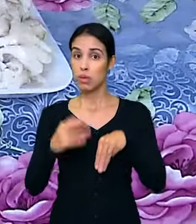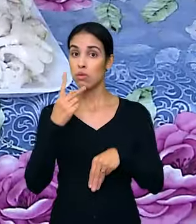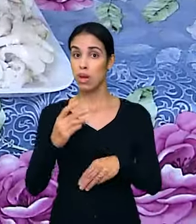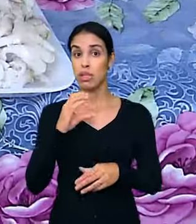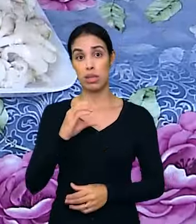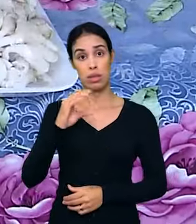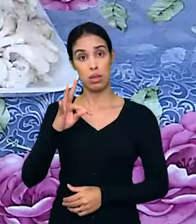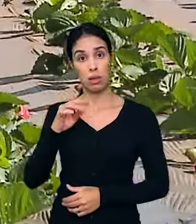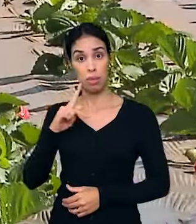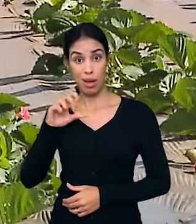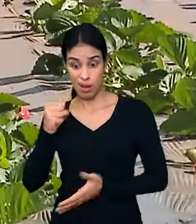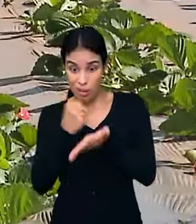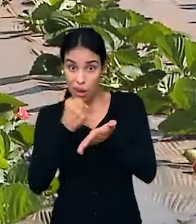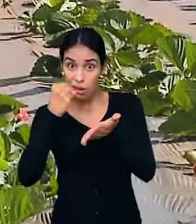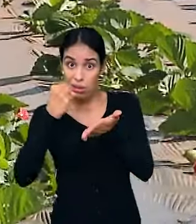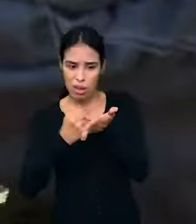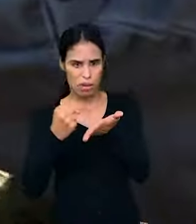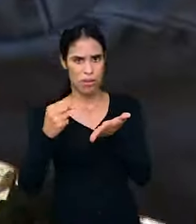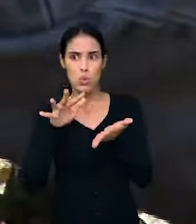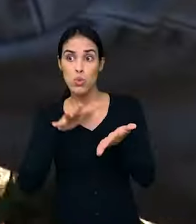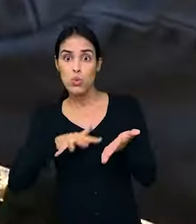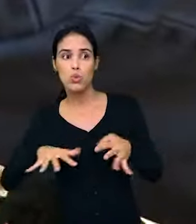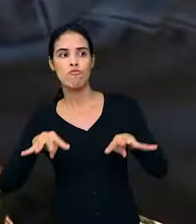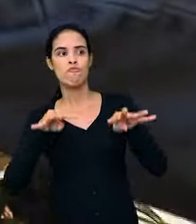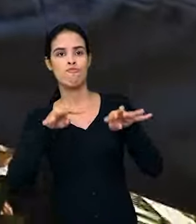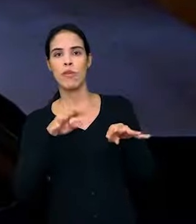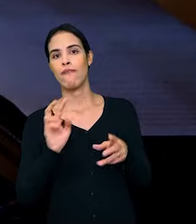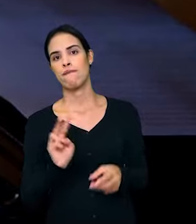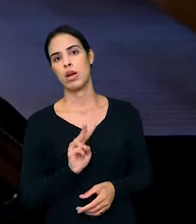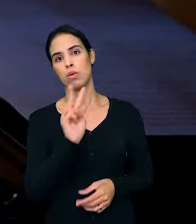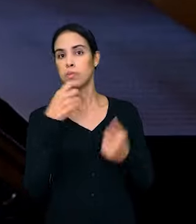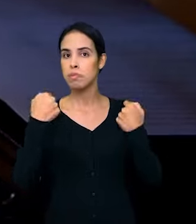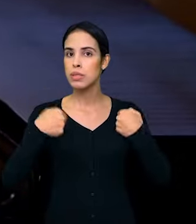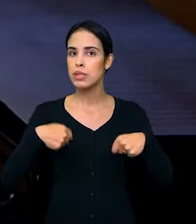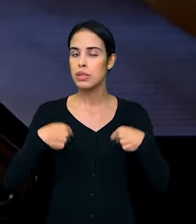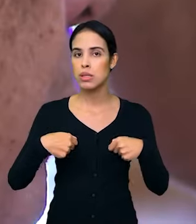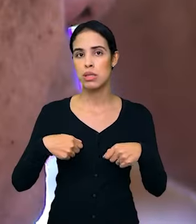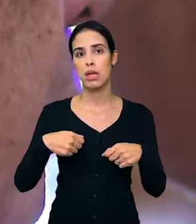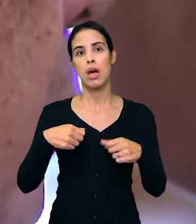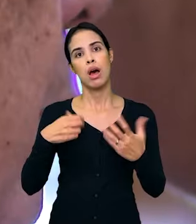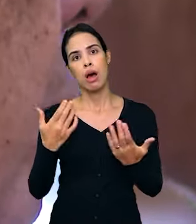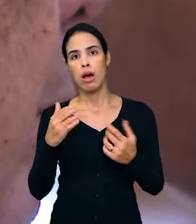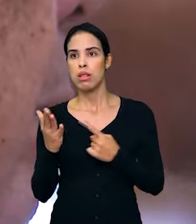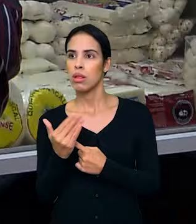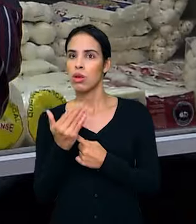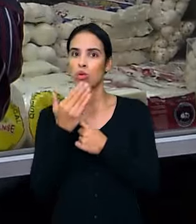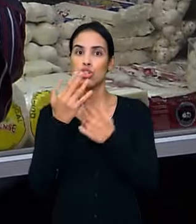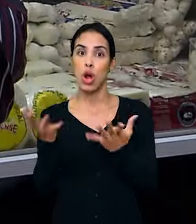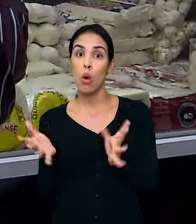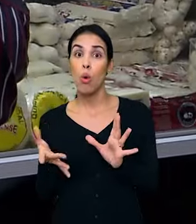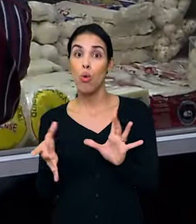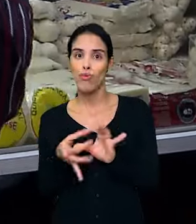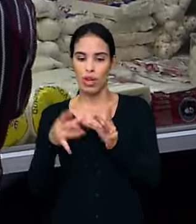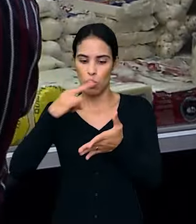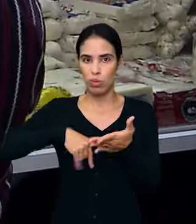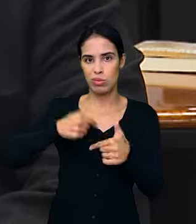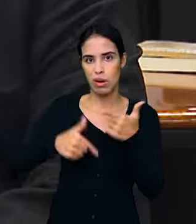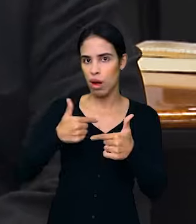que a CTPS precisa continuar sendo valorizada, mesmo com o surgimento de novas formas de relação de